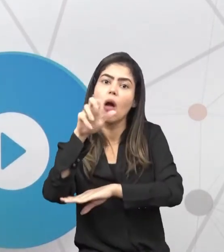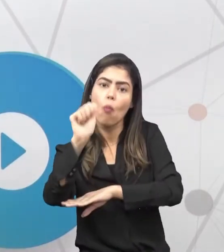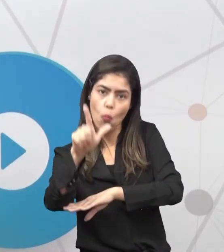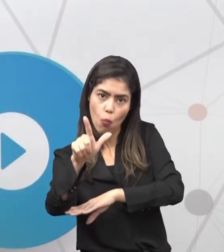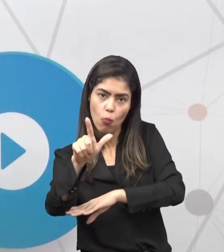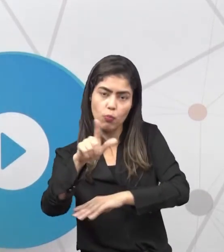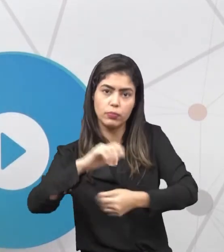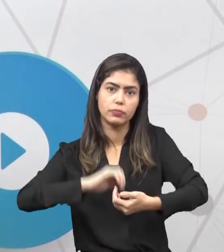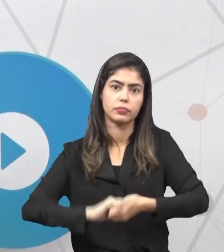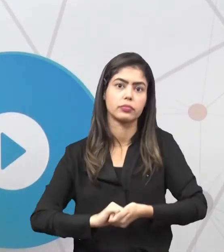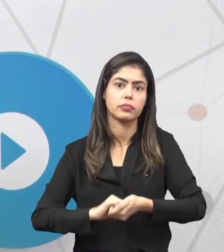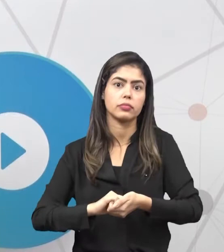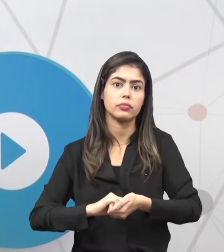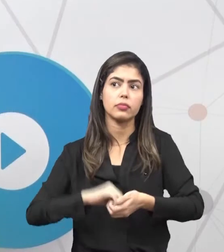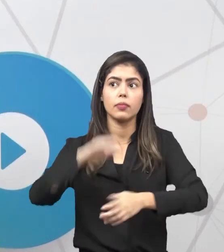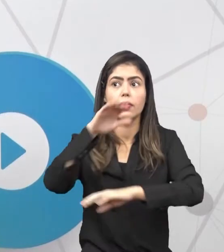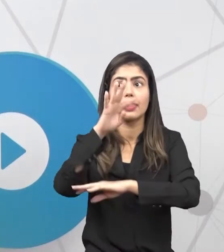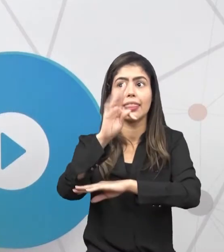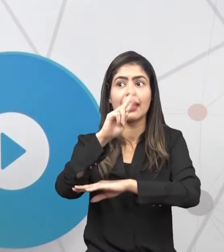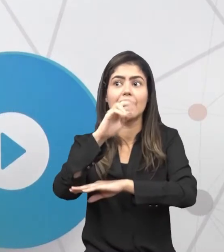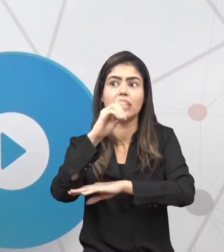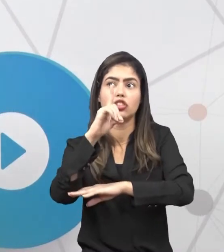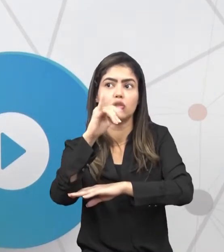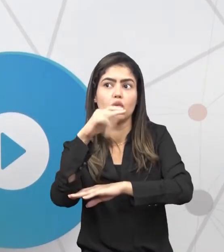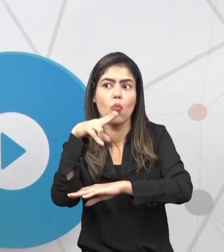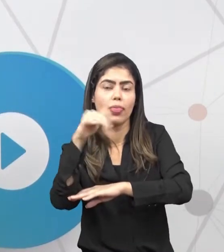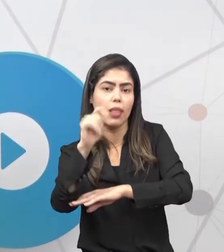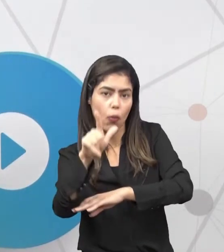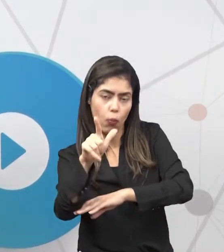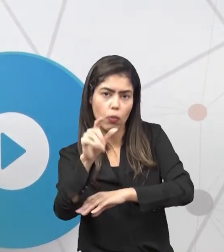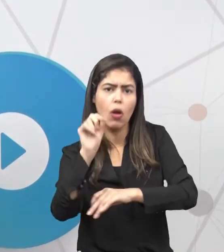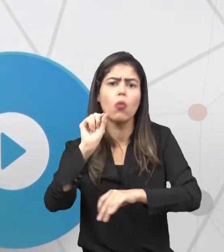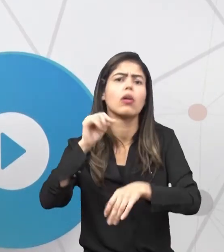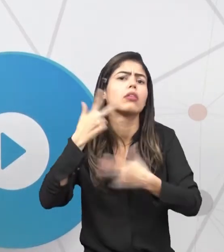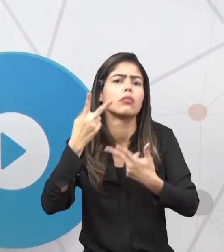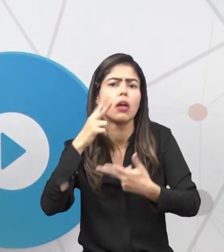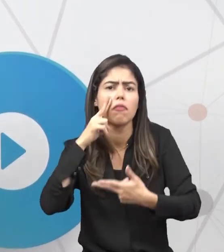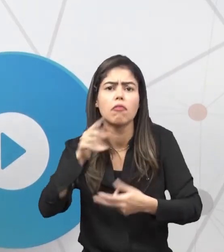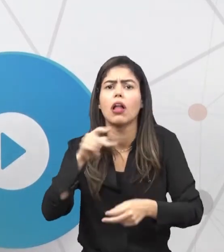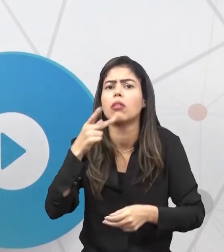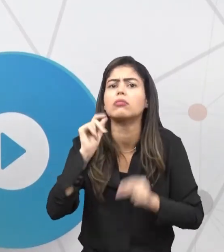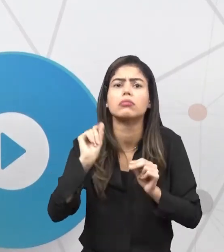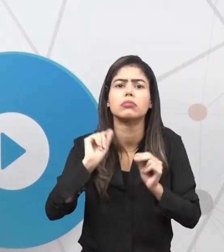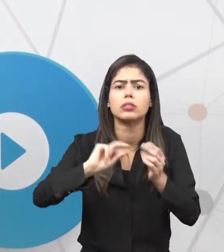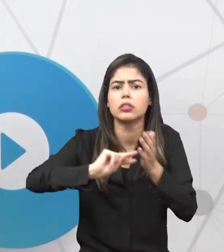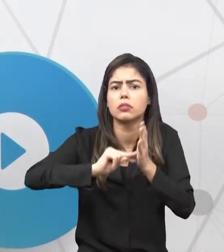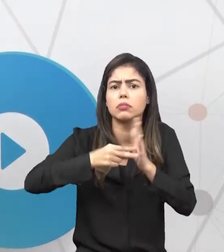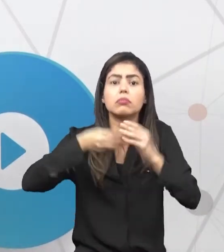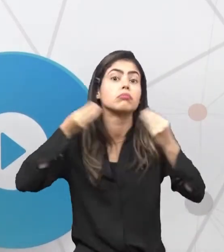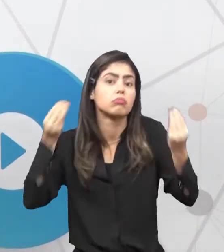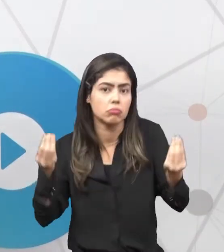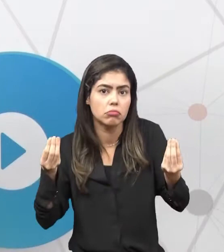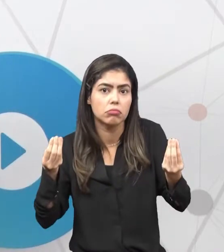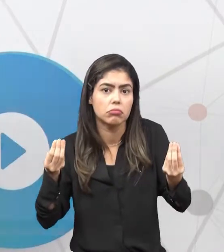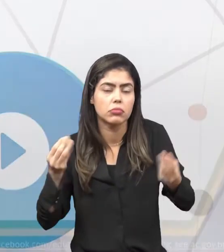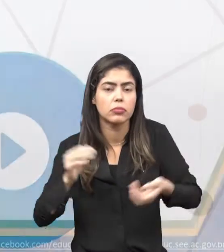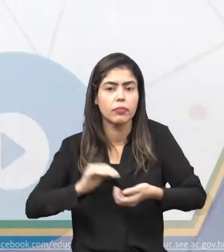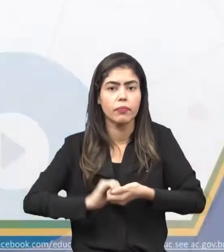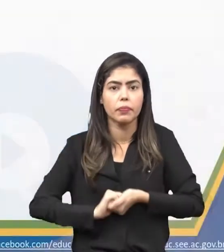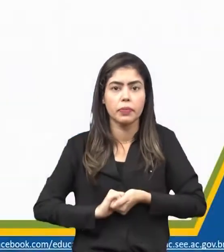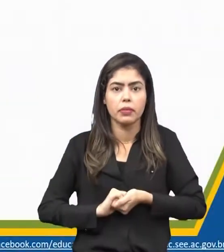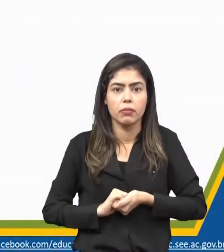legal. Na autoridade tradicional, né, o que Weber considera uma autoridade